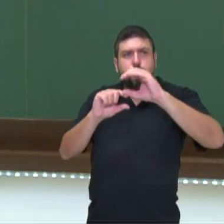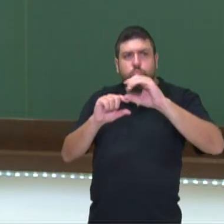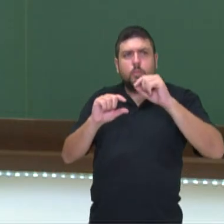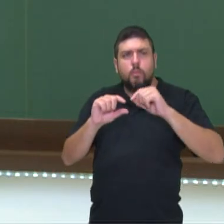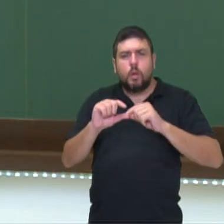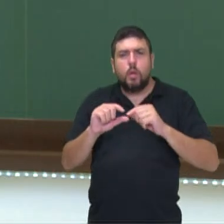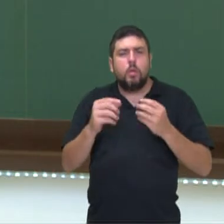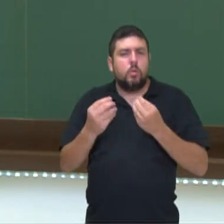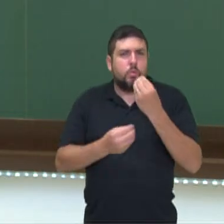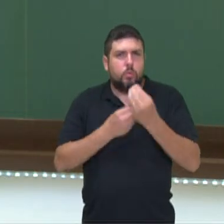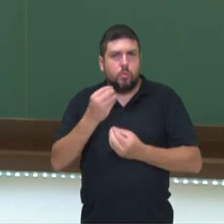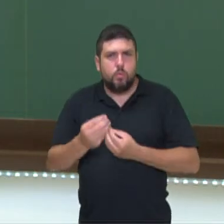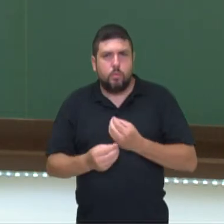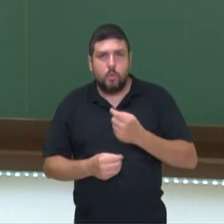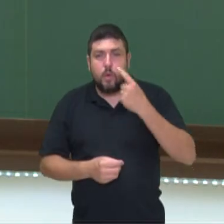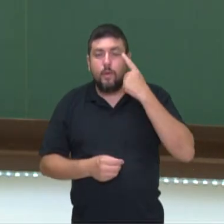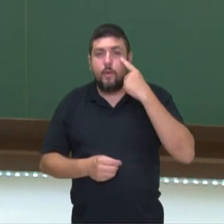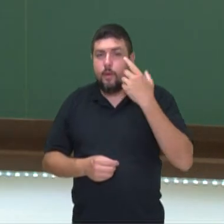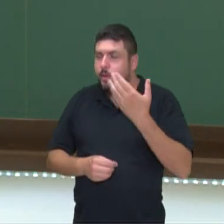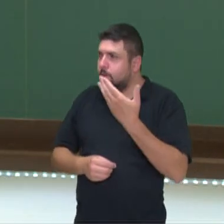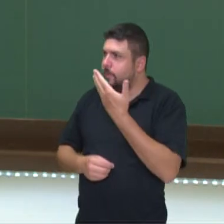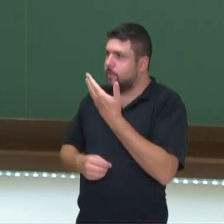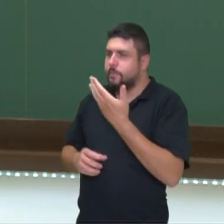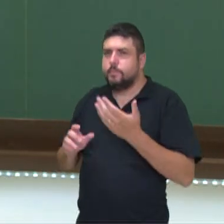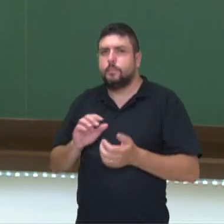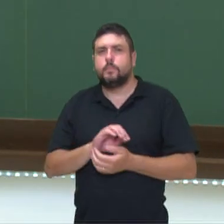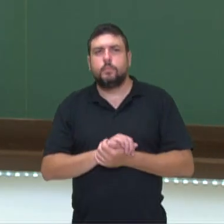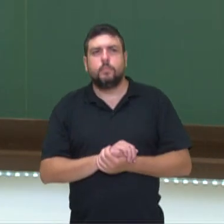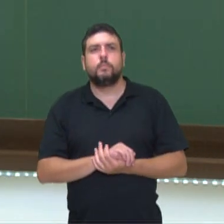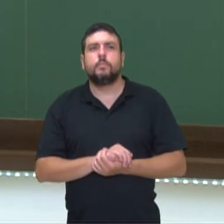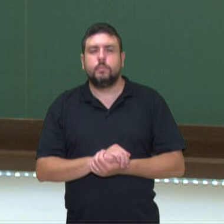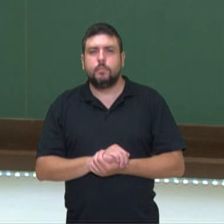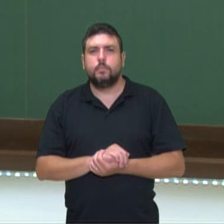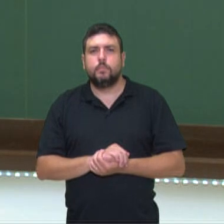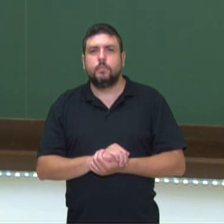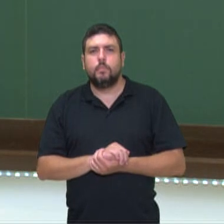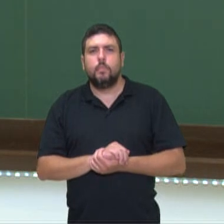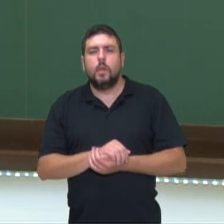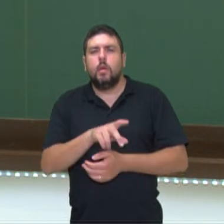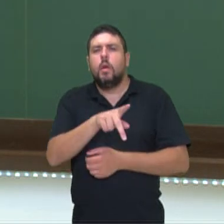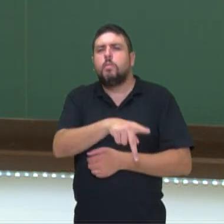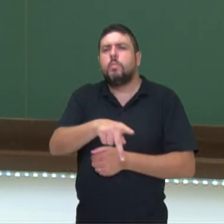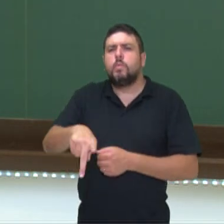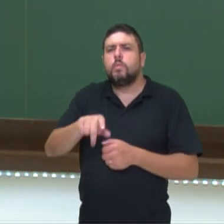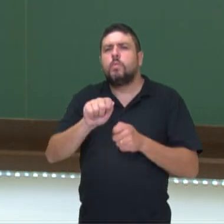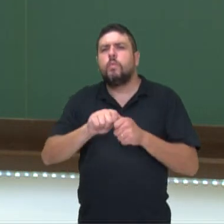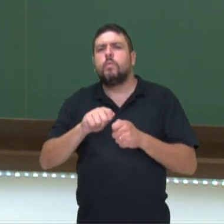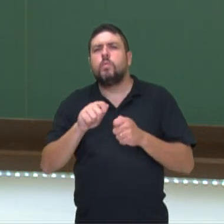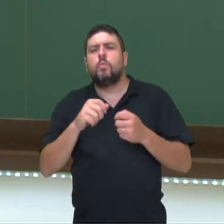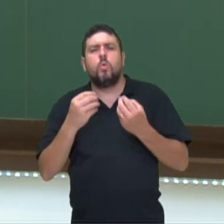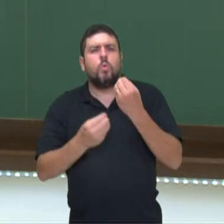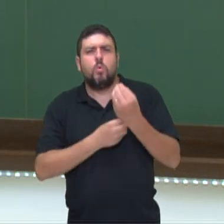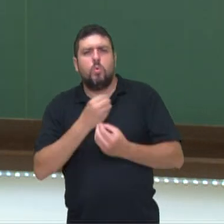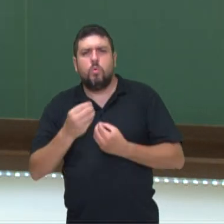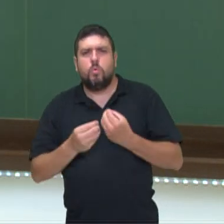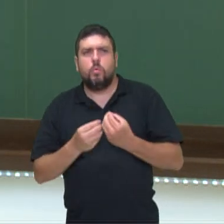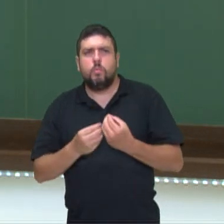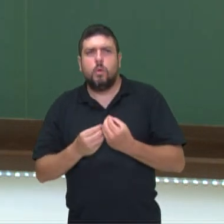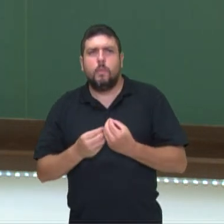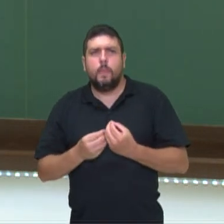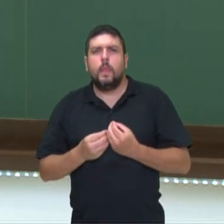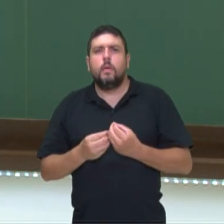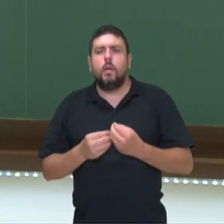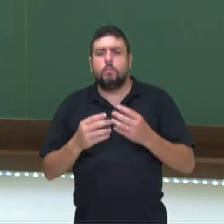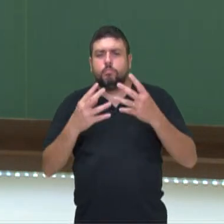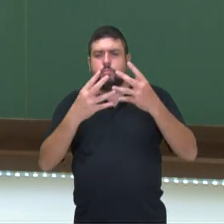ver o que a gente vai fazer. Uma subtração. Nesse caso aqui, o que a professora fez? Ela decompôs. Lembra?